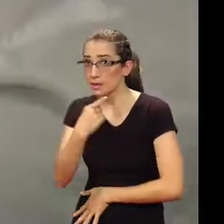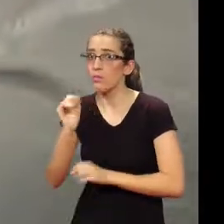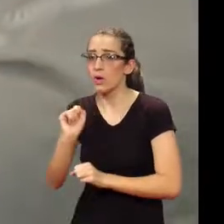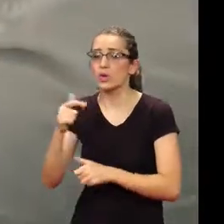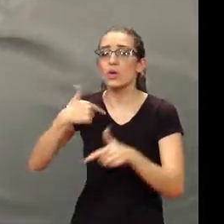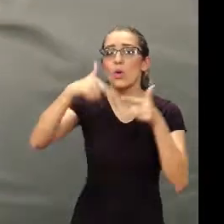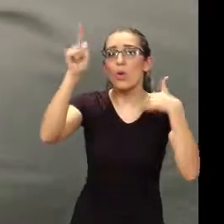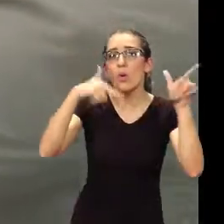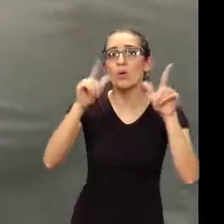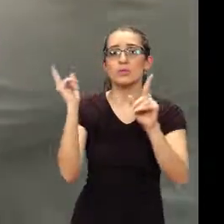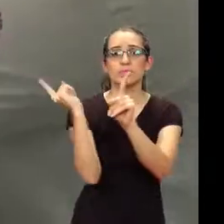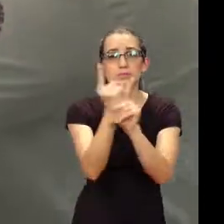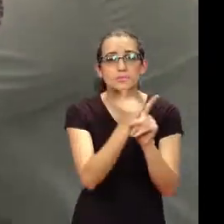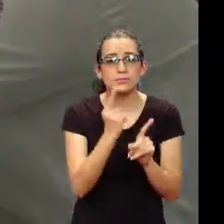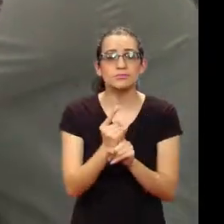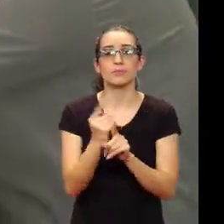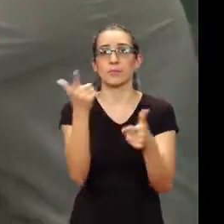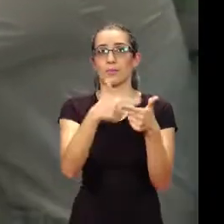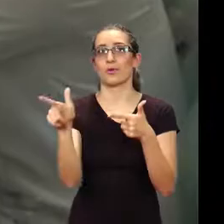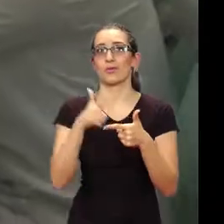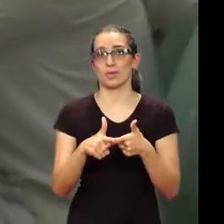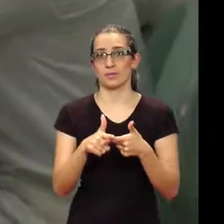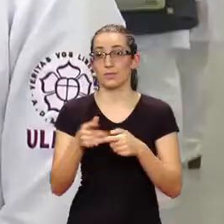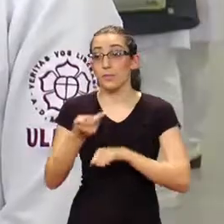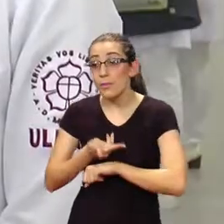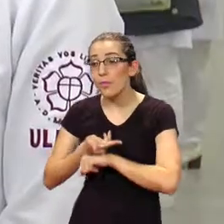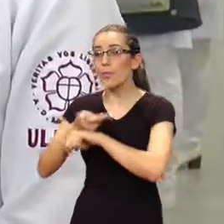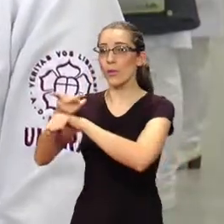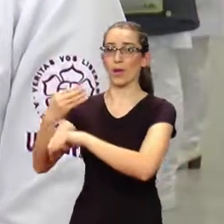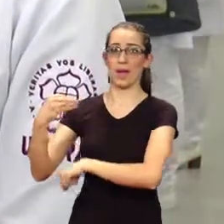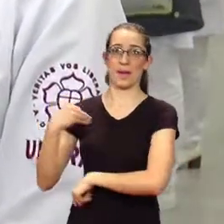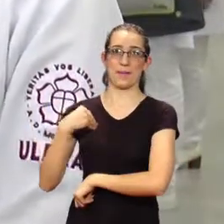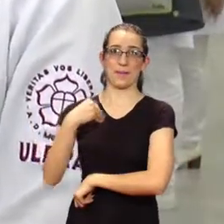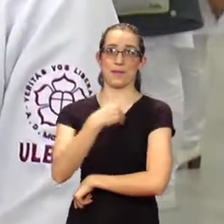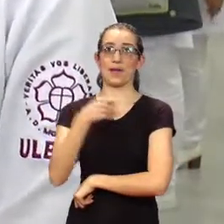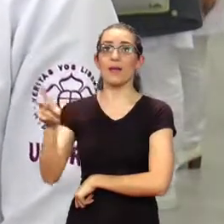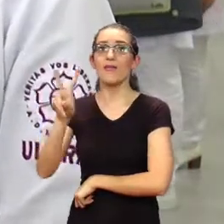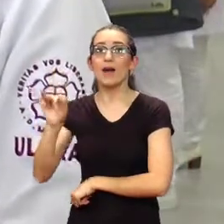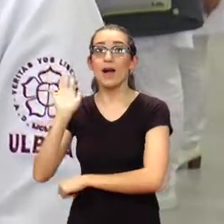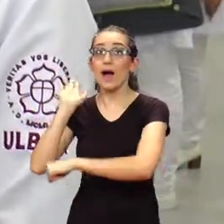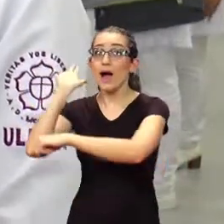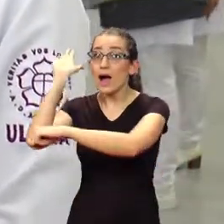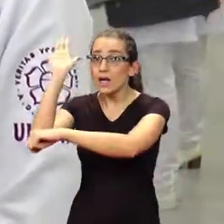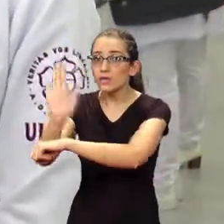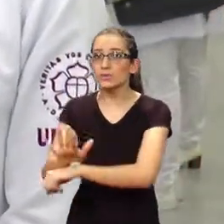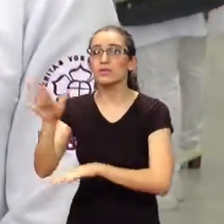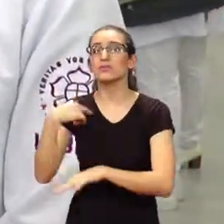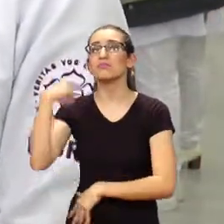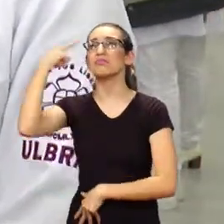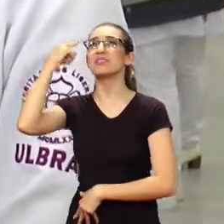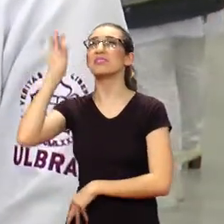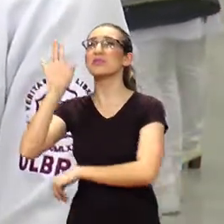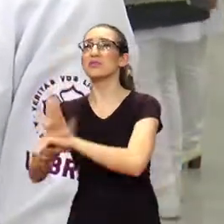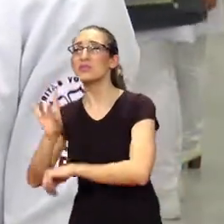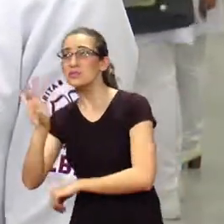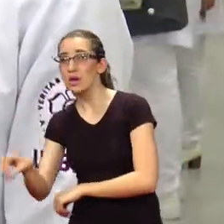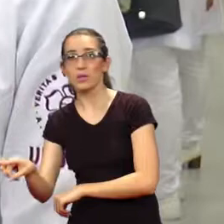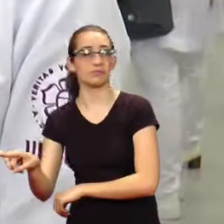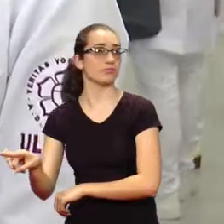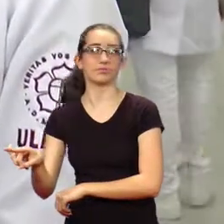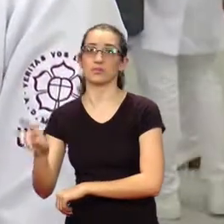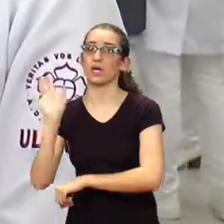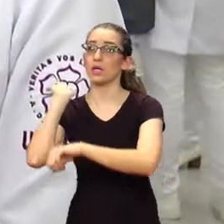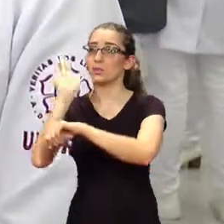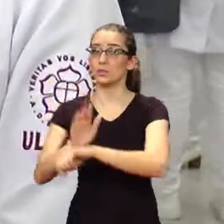pode auxiliar na identificação de outros problemas de saúde. Procure seu dentista, ele pode te ajudar muito mais do que tu imagina, muitas